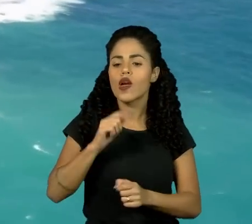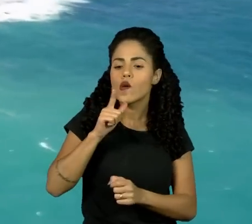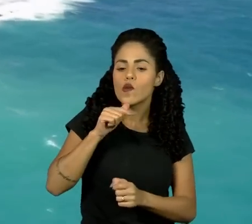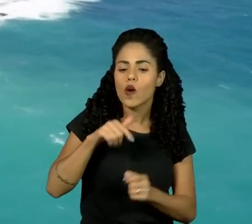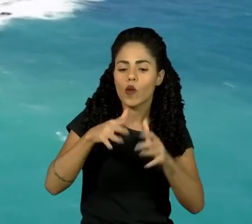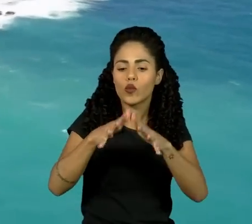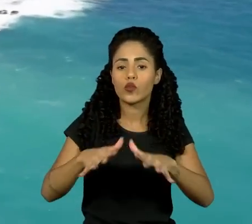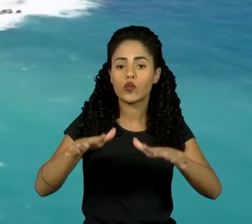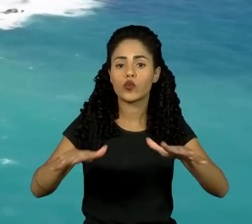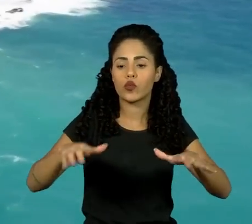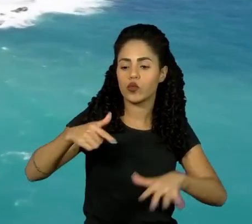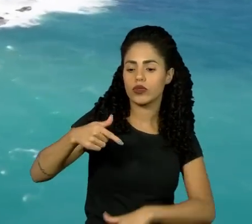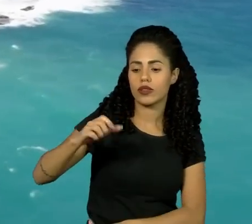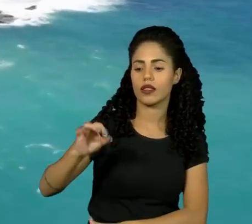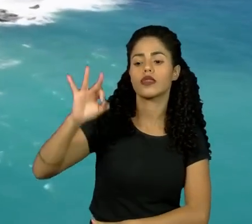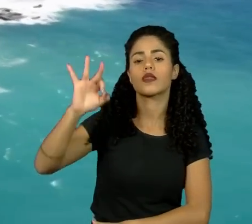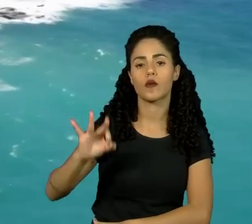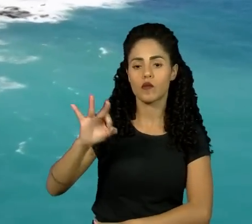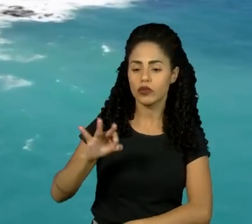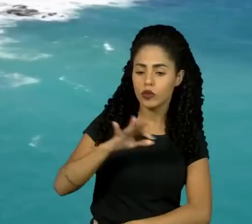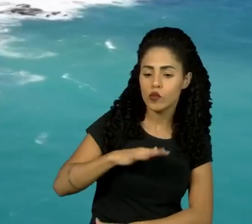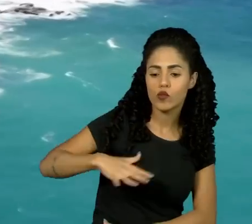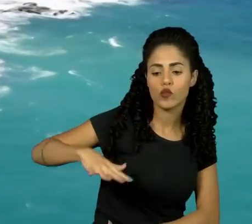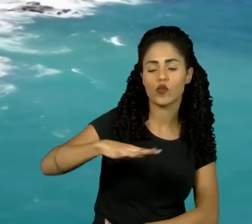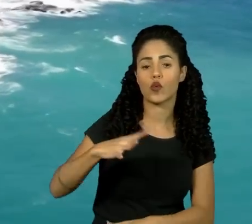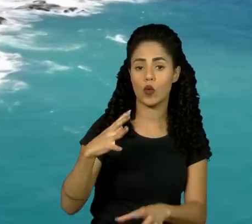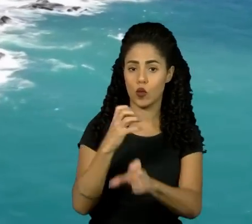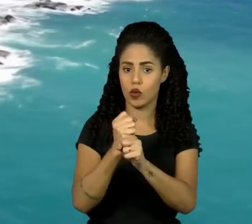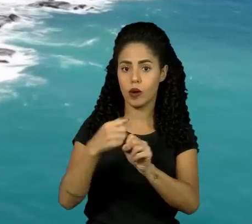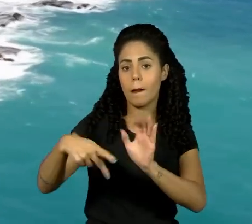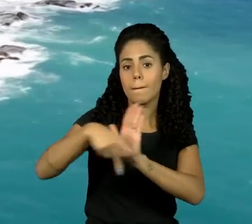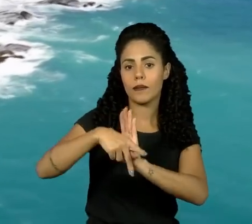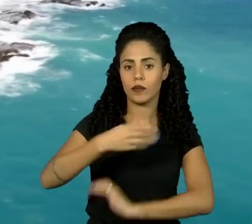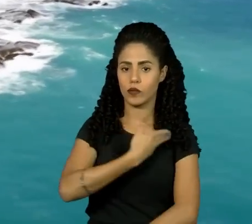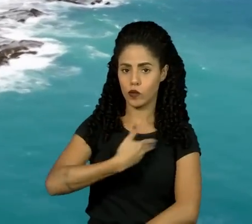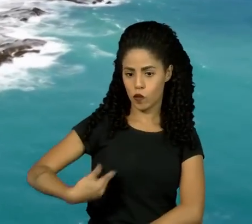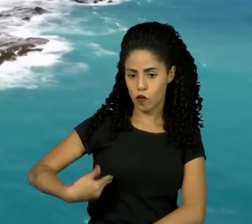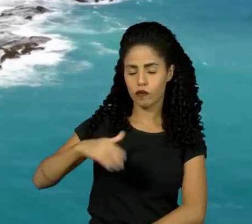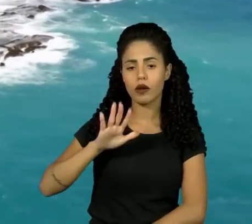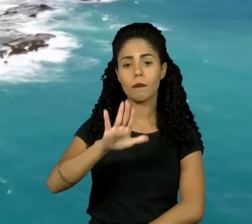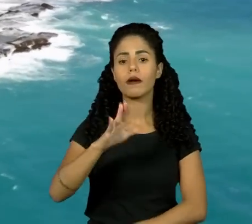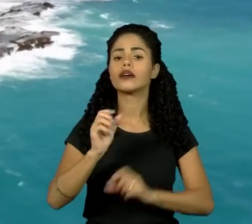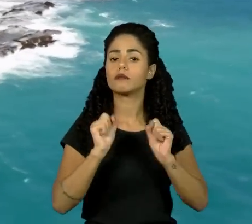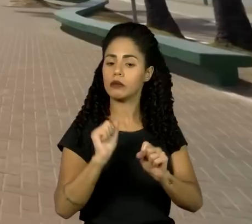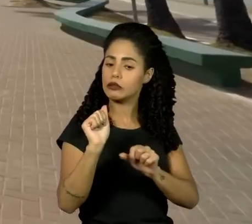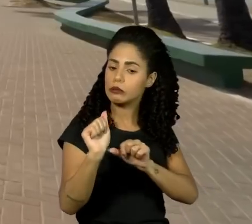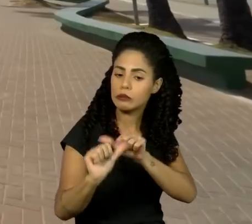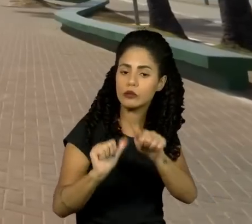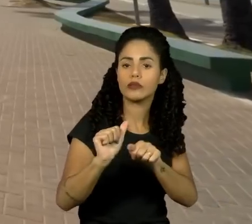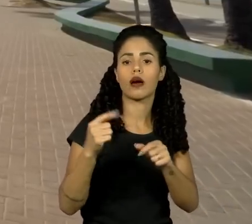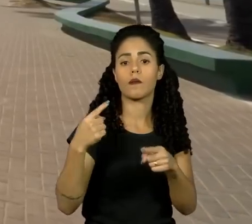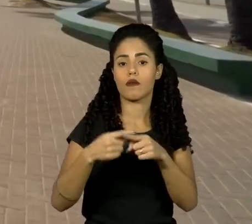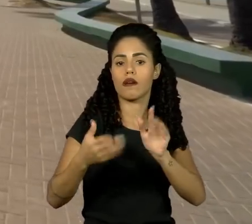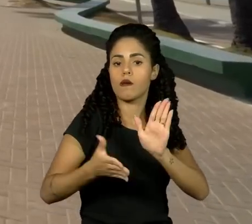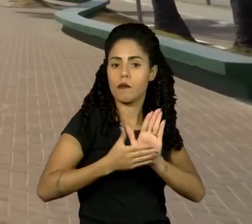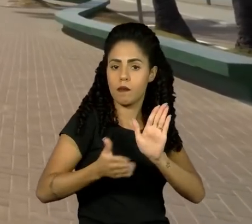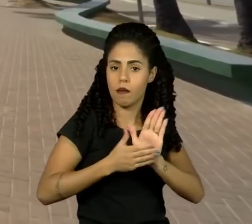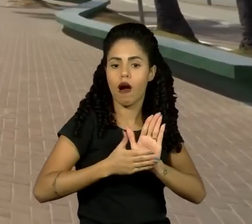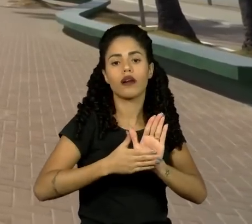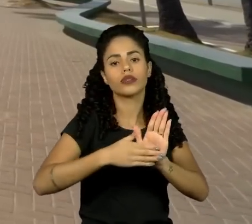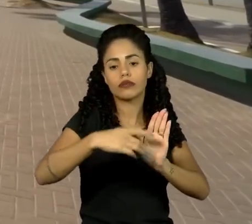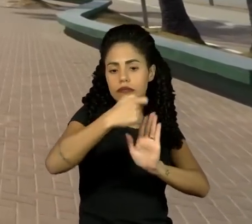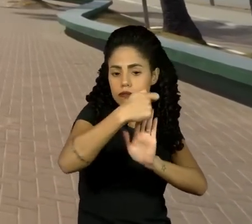representam 70% de toda a área pertencente ao governo federal, mas isso pode mudar. Uma proposta de